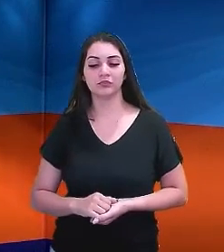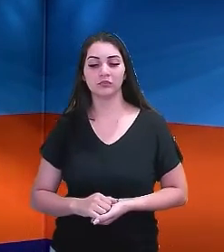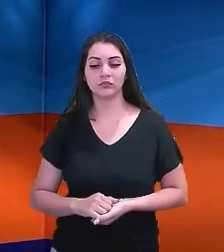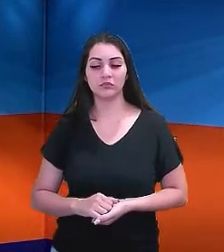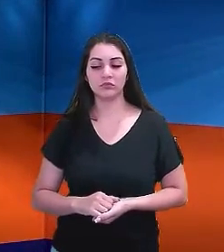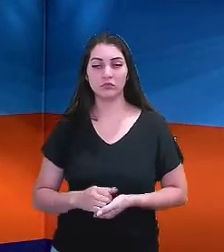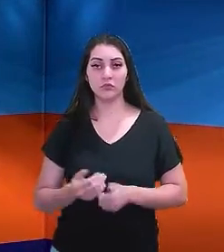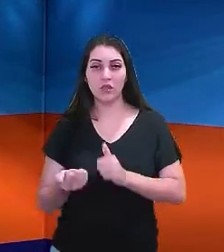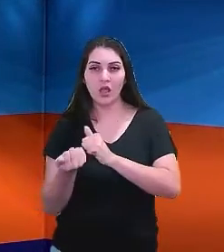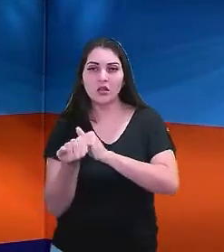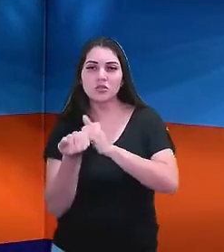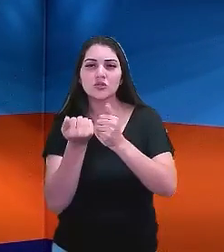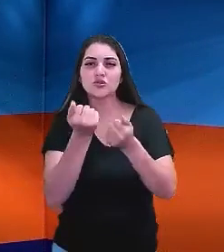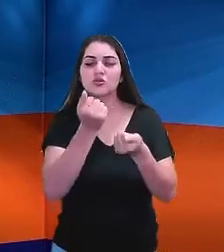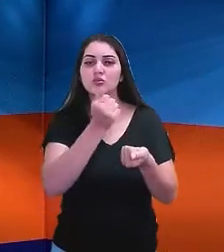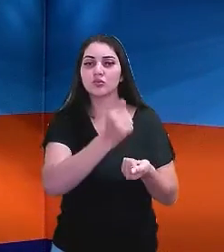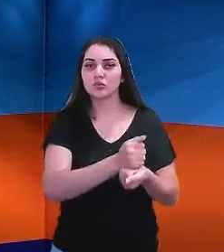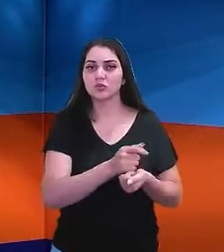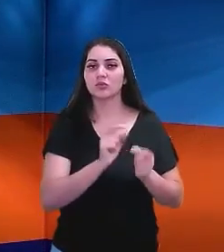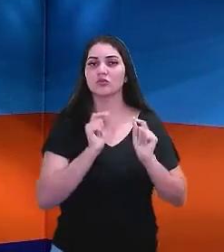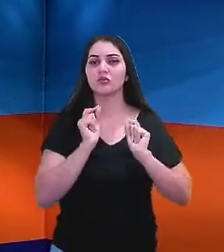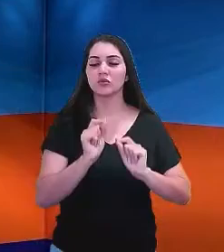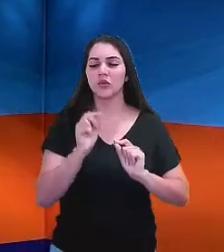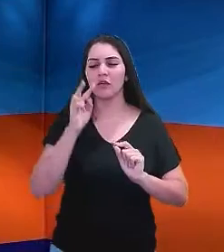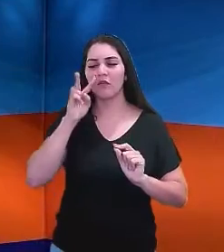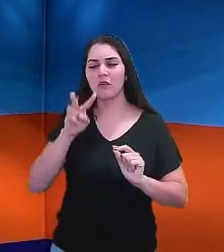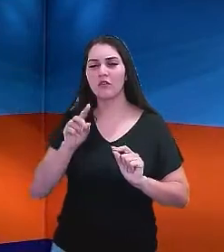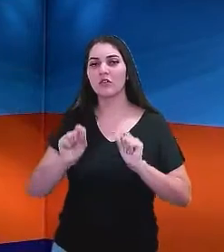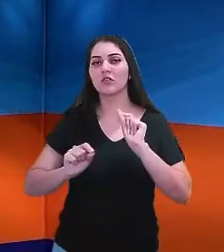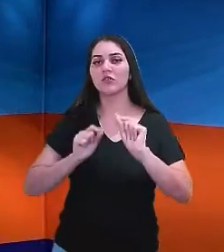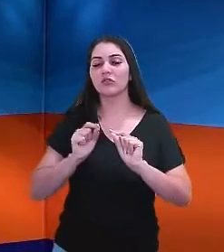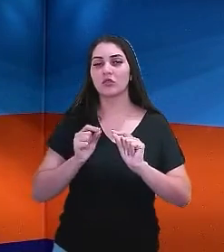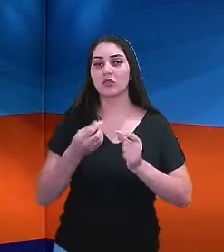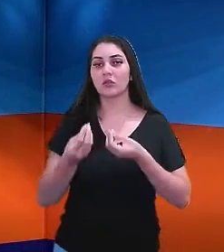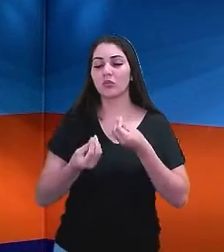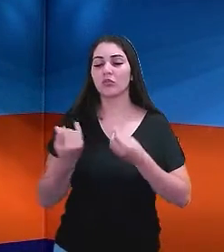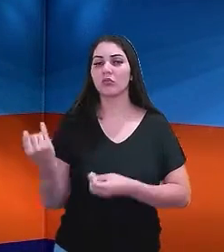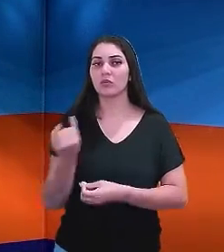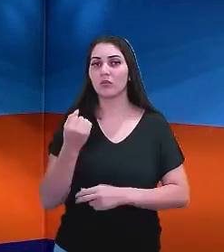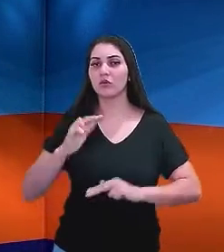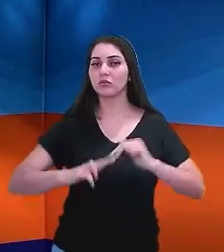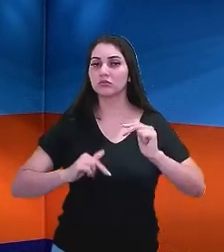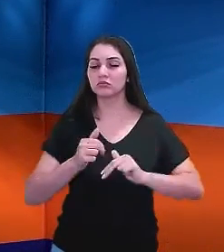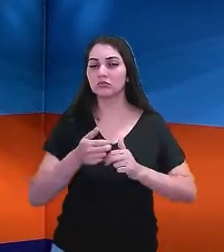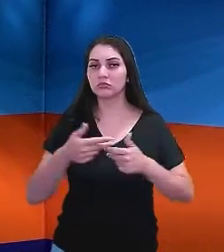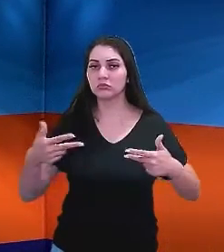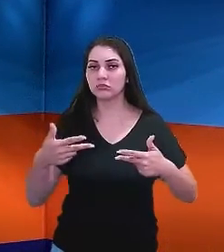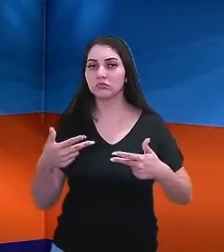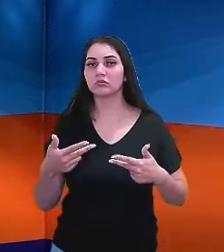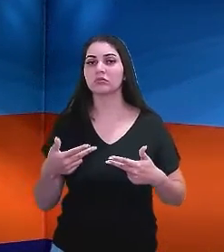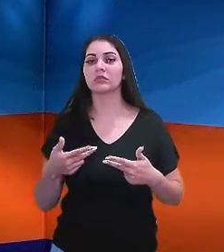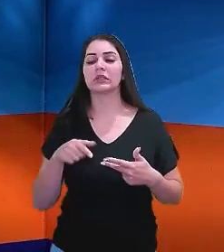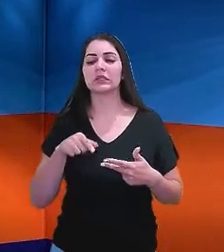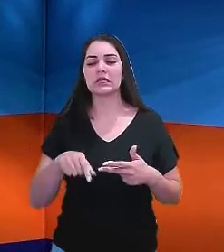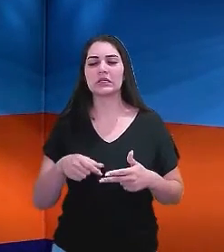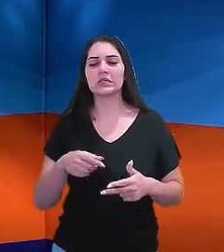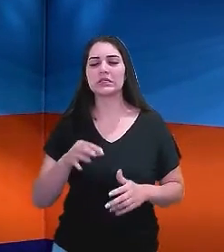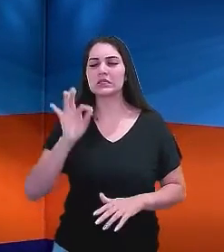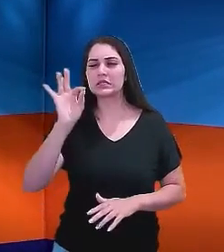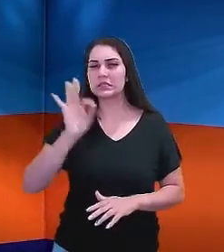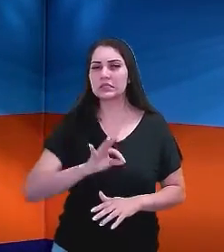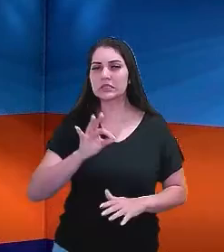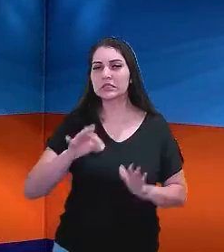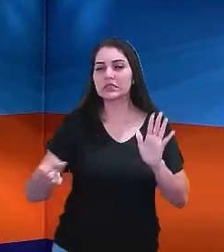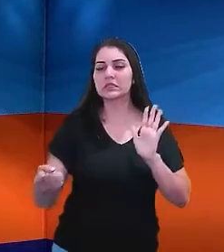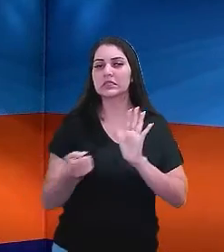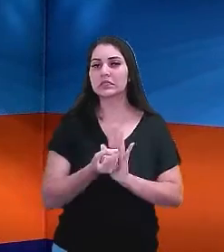essa substituição que foi vista como importante dos produtos, essa taxação alta